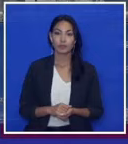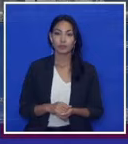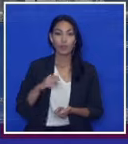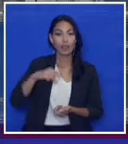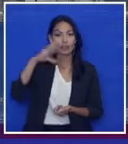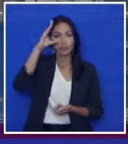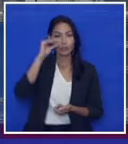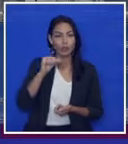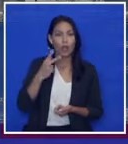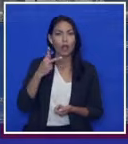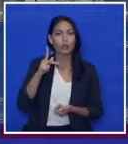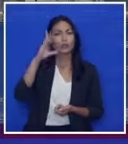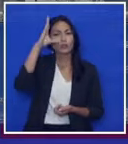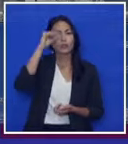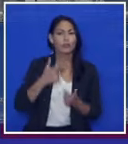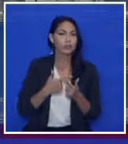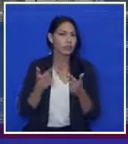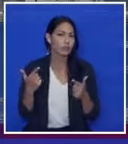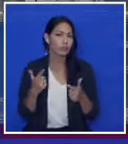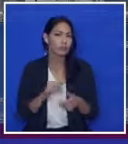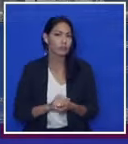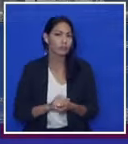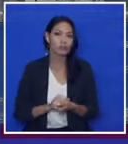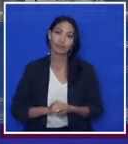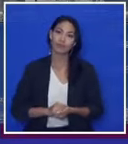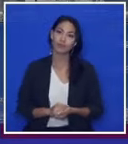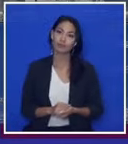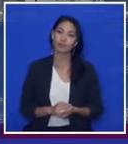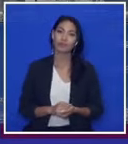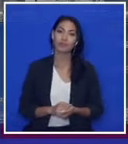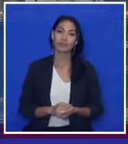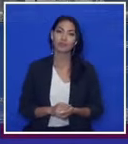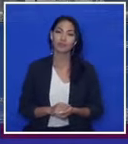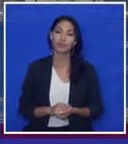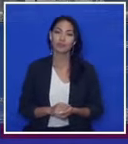Será que essa noite é a sua noite da sorte?